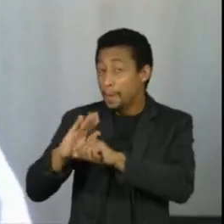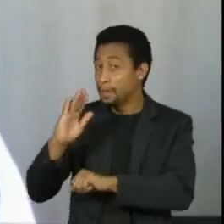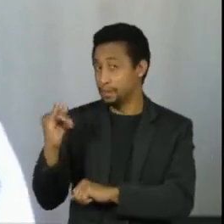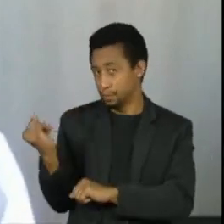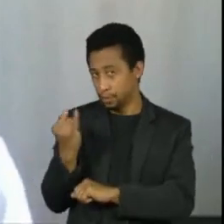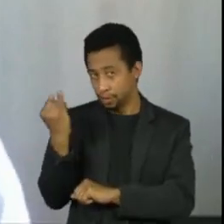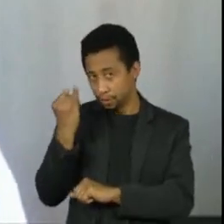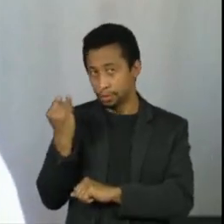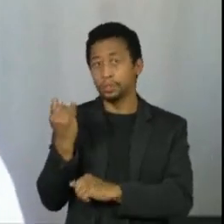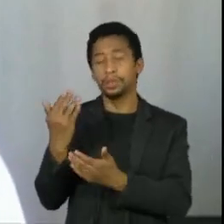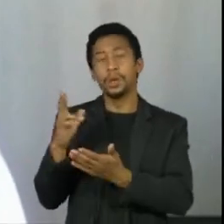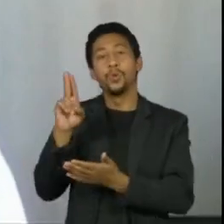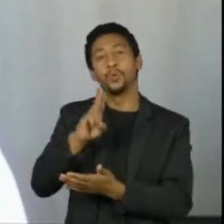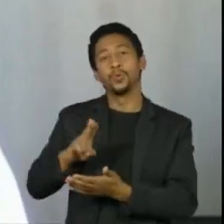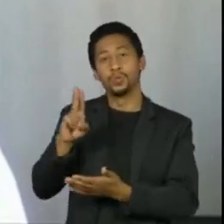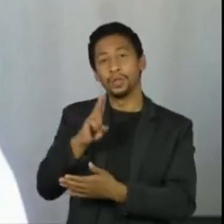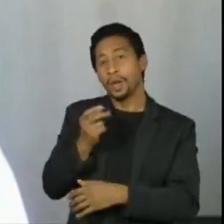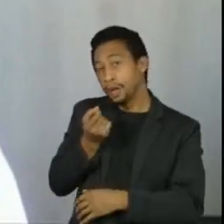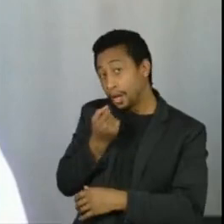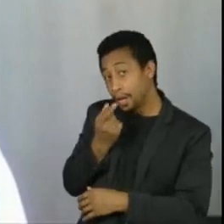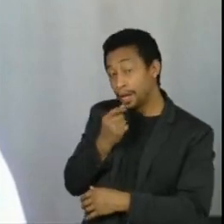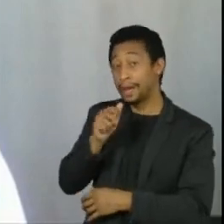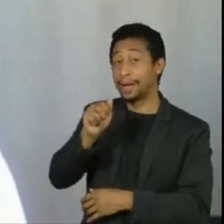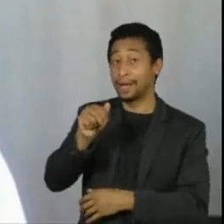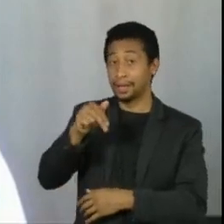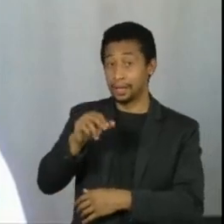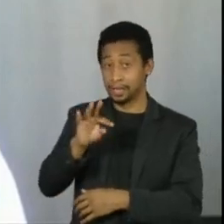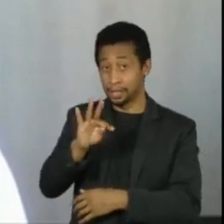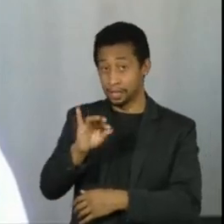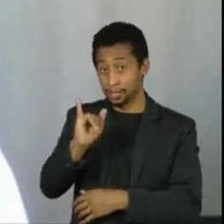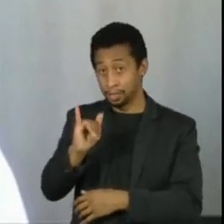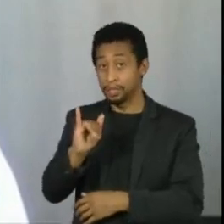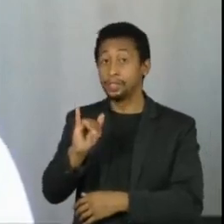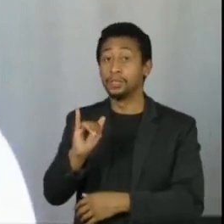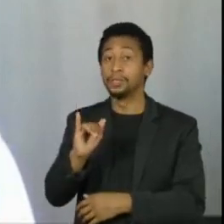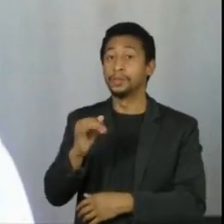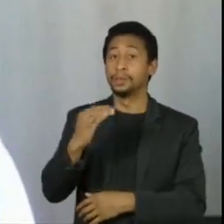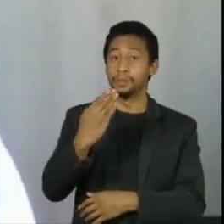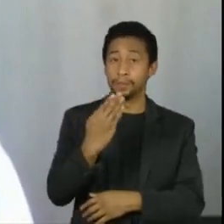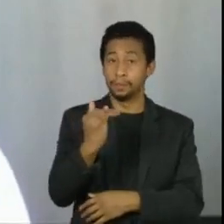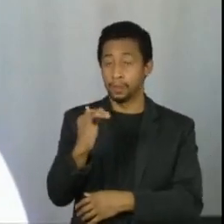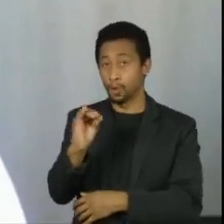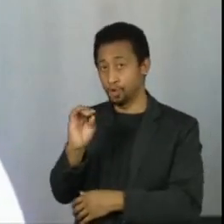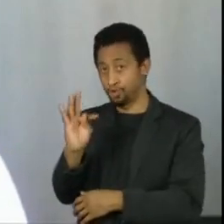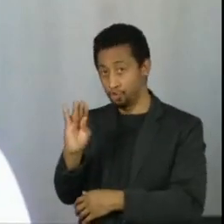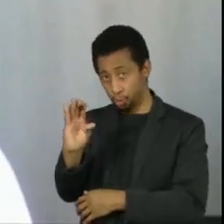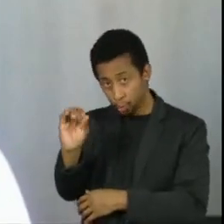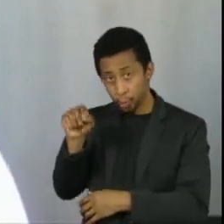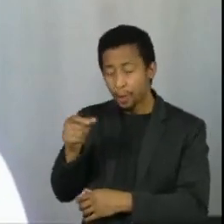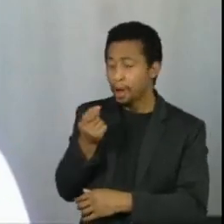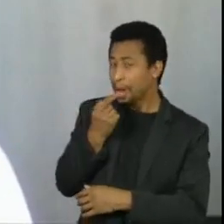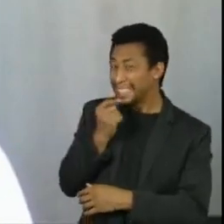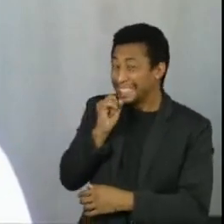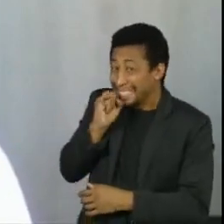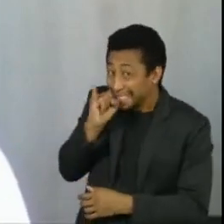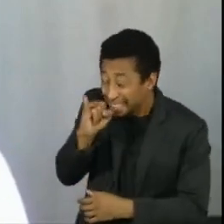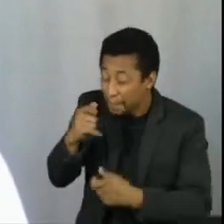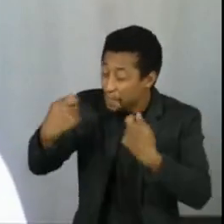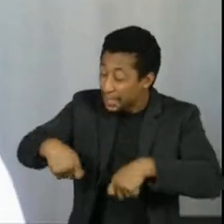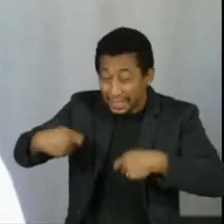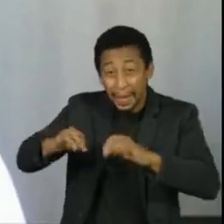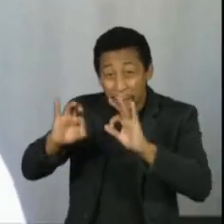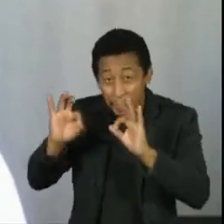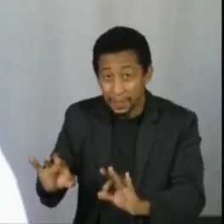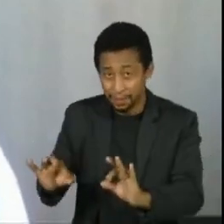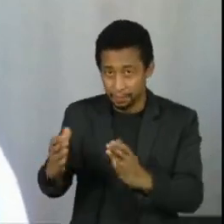substâncias antimicrobianas quando elas são realmente necessárias. Então, por exemplo, muitas